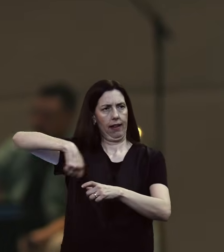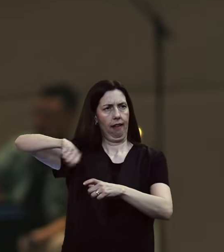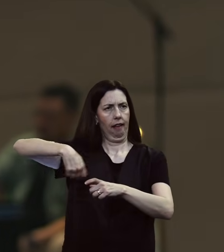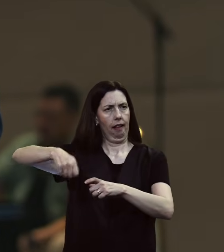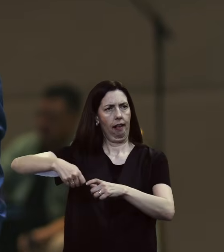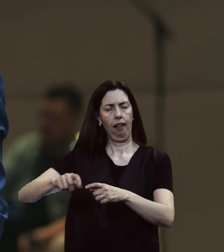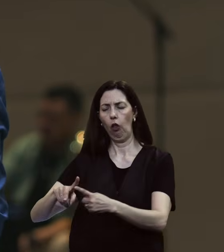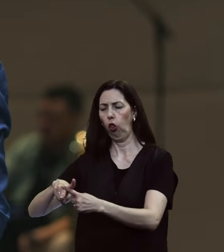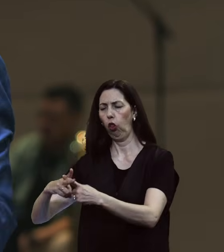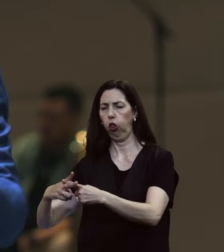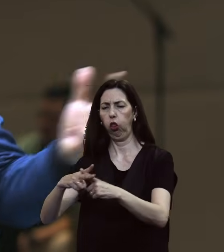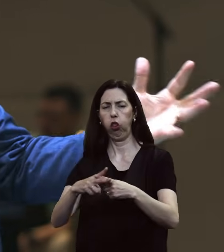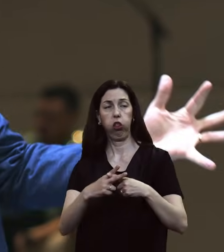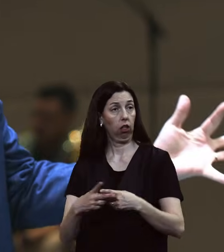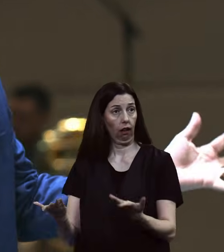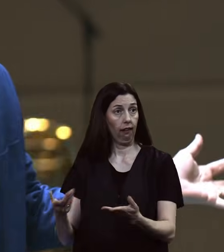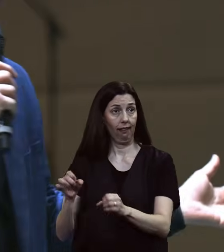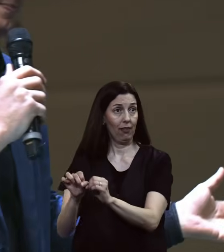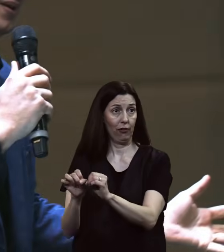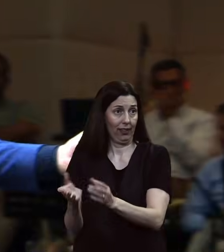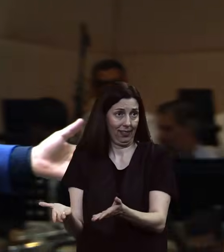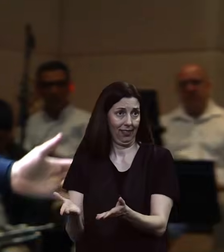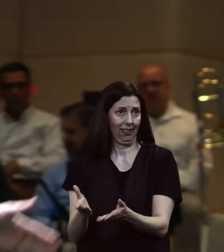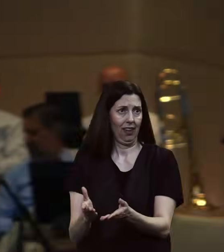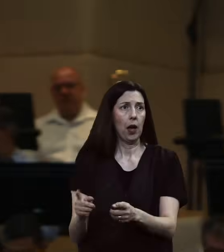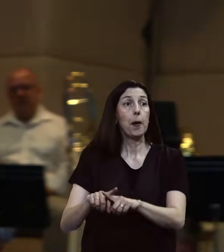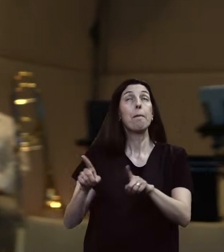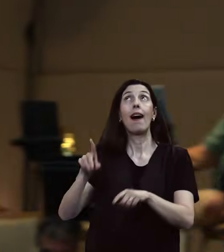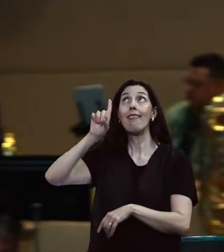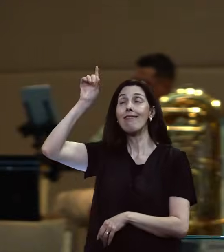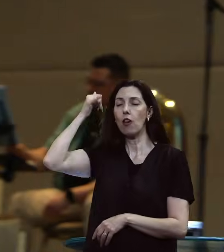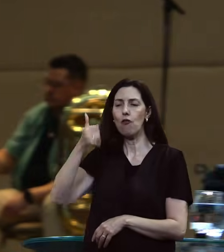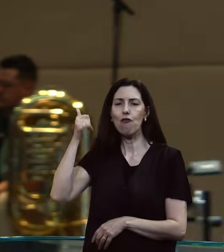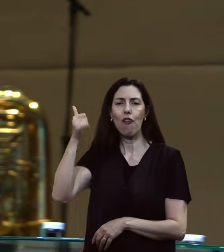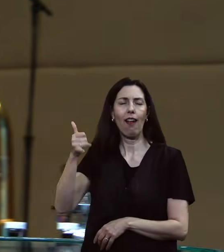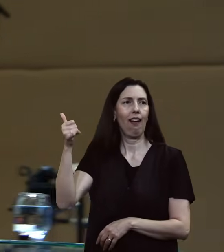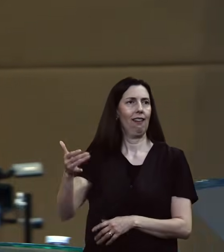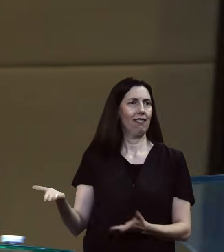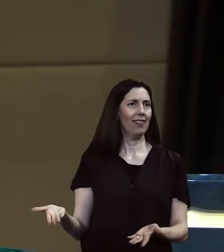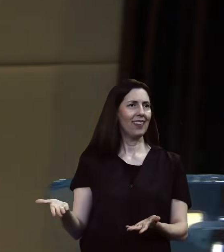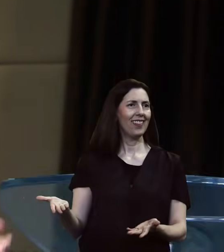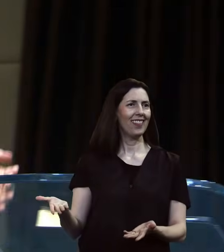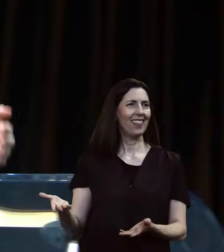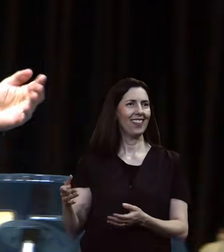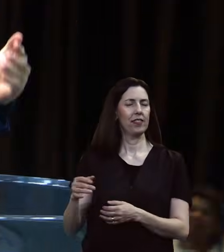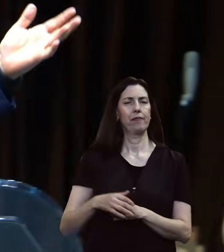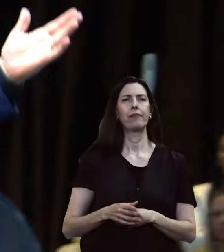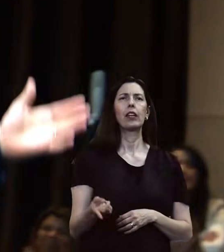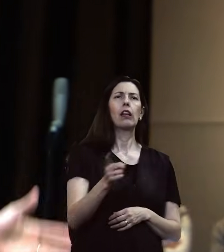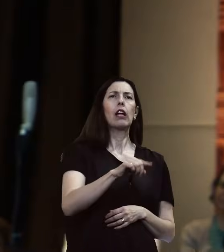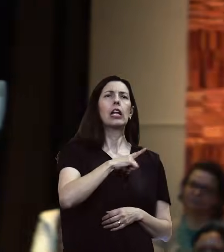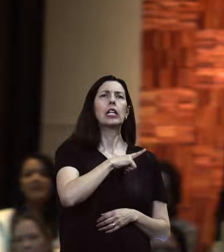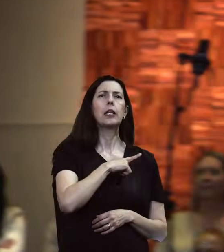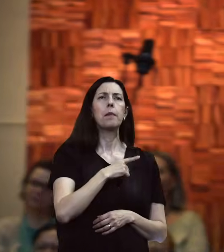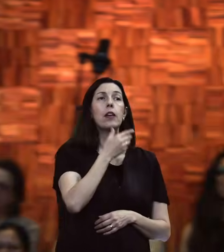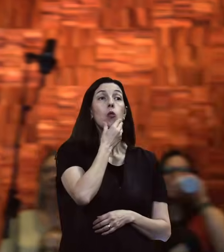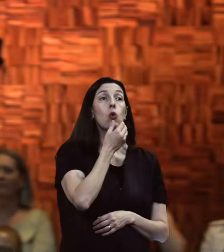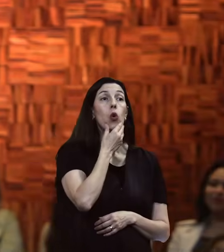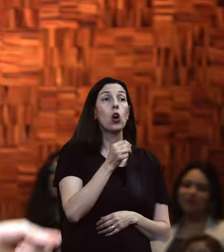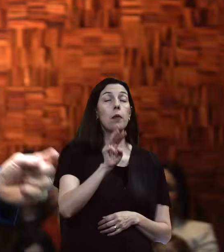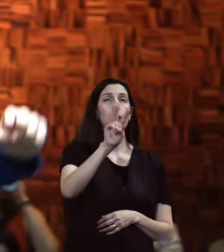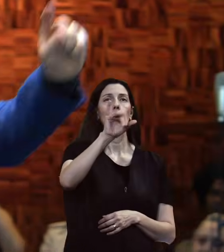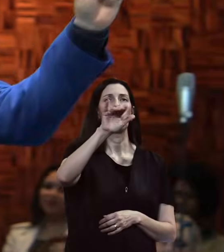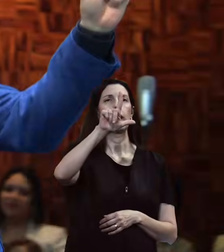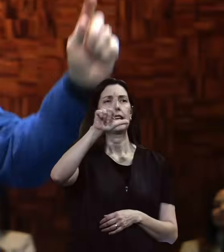falava com ele. Eu não sei se você sabia, mas William Carey, o pai das missões modernas,